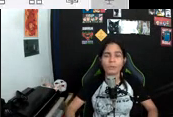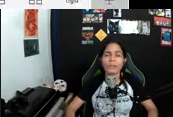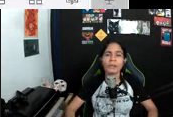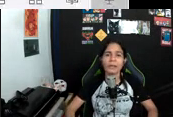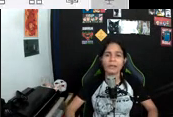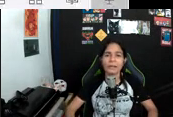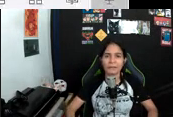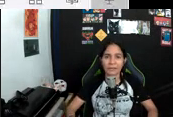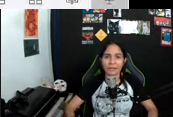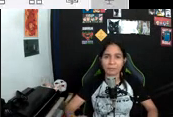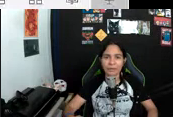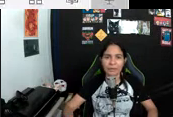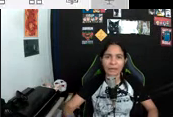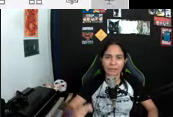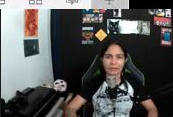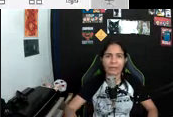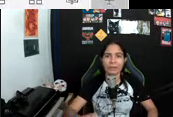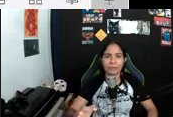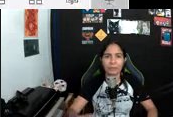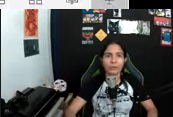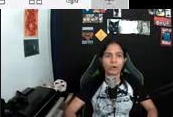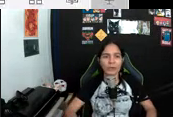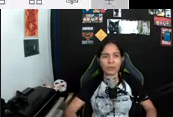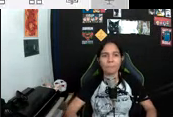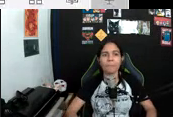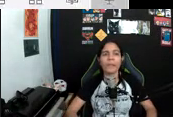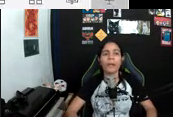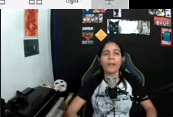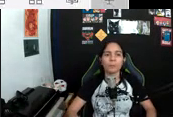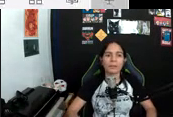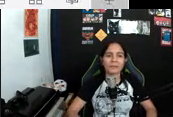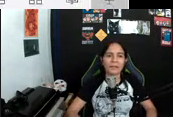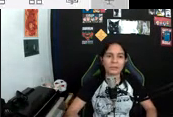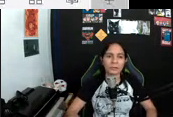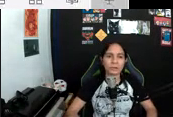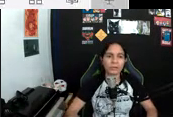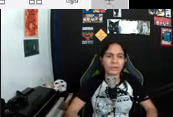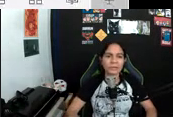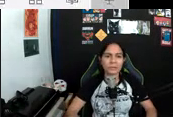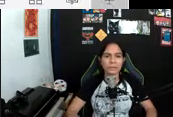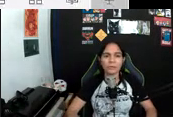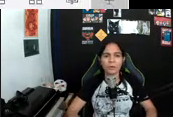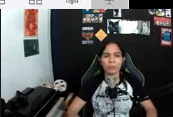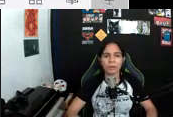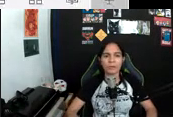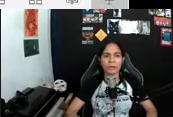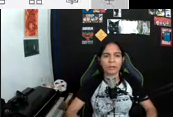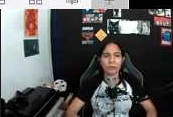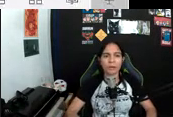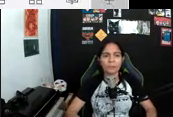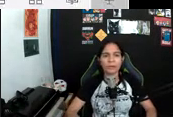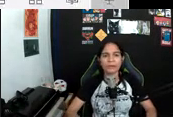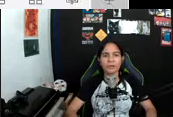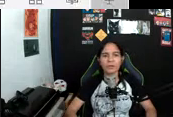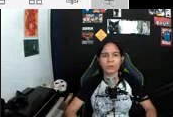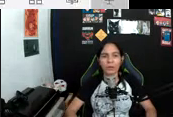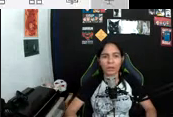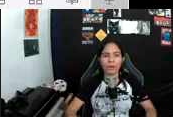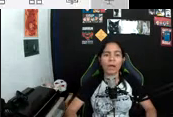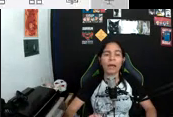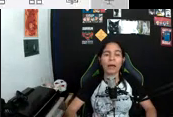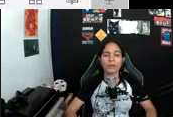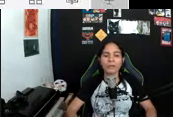tem um nome e ela deve ser respeitada e tratada pelo nome dela. Então, o paciente tem o direito a receber do colaborador adequado